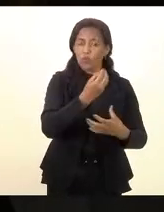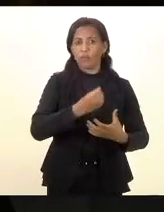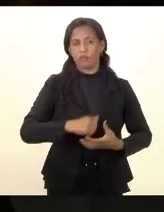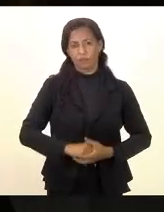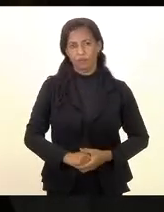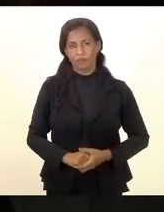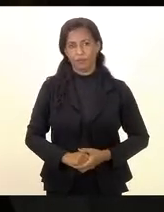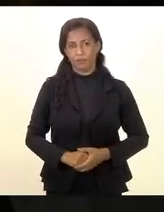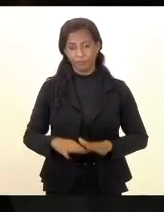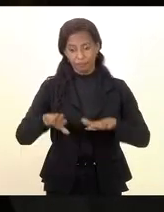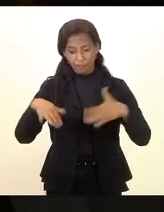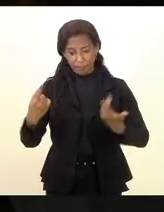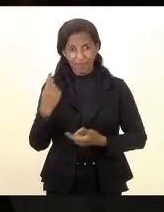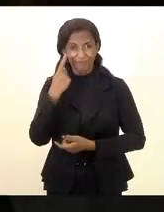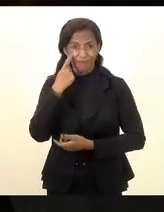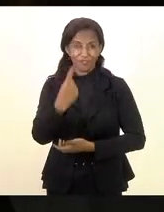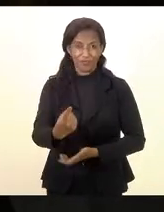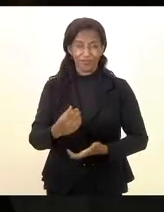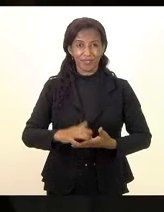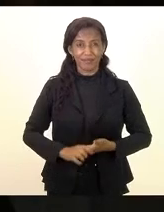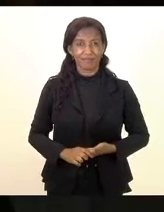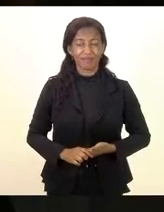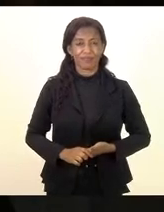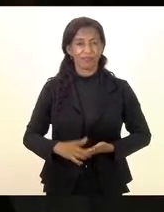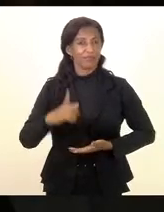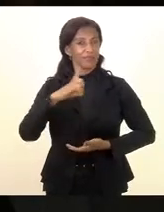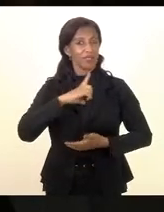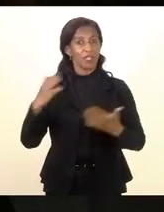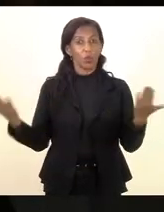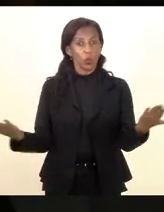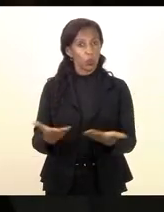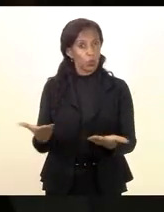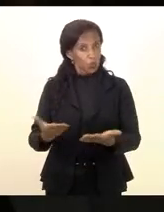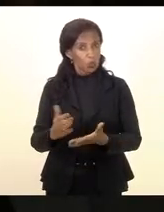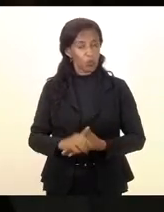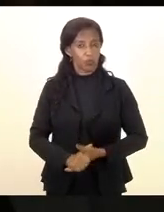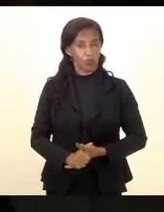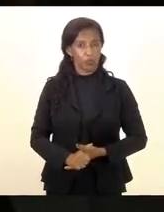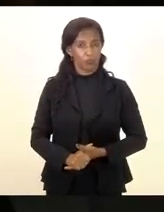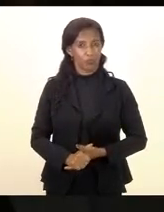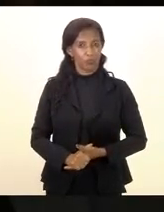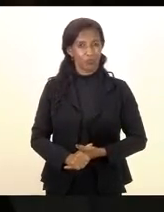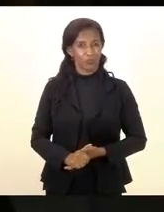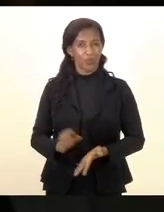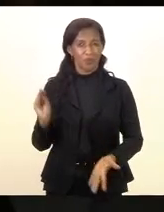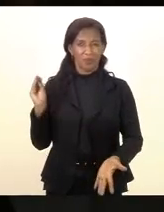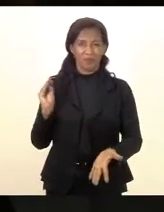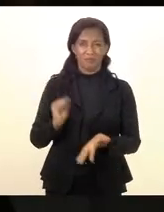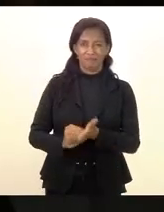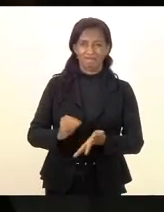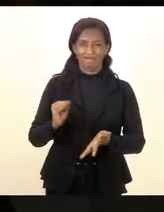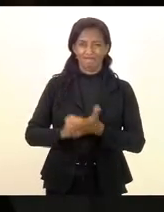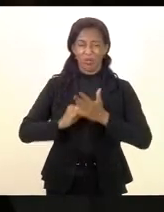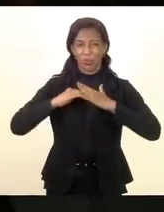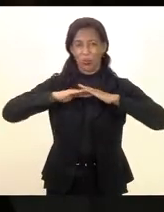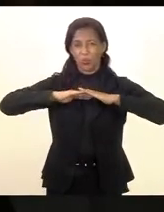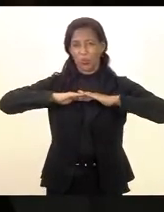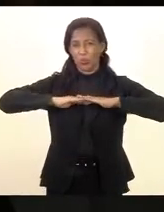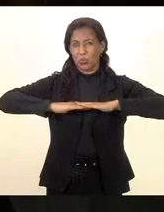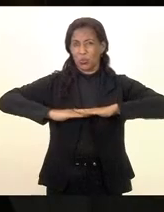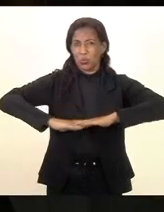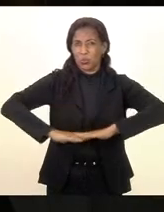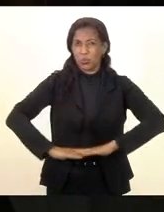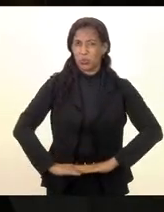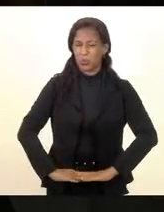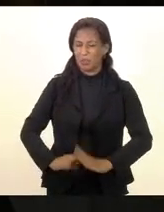a gente constata que existe hoje uma desesperança tão grande um descrédito